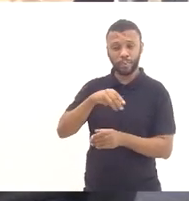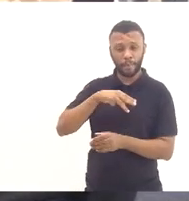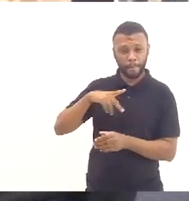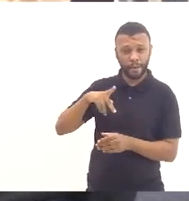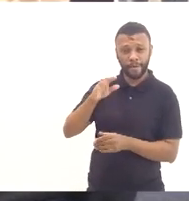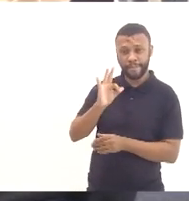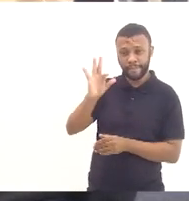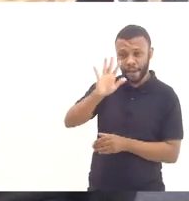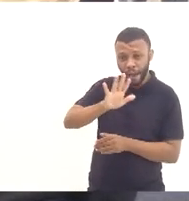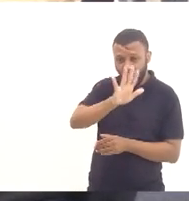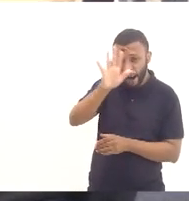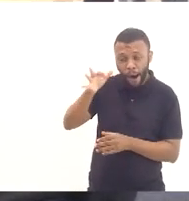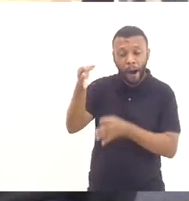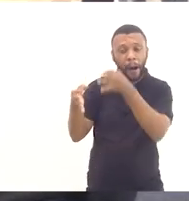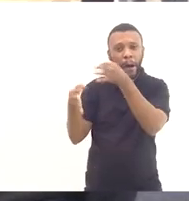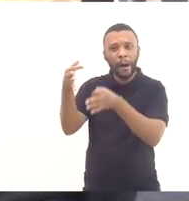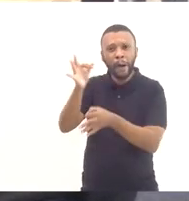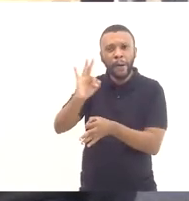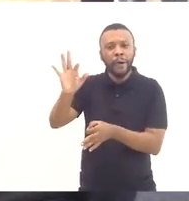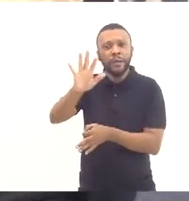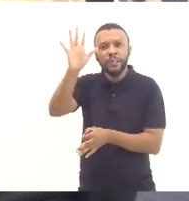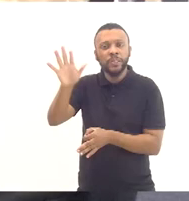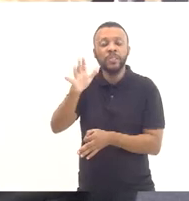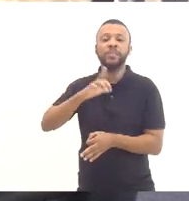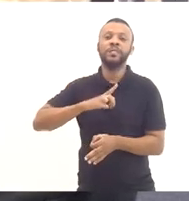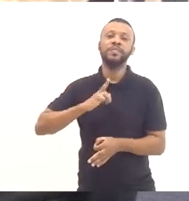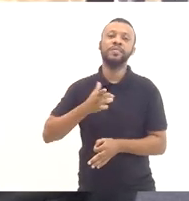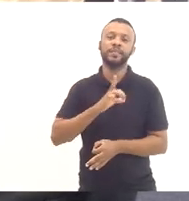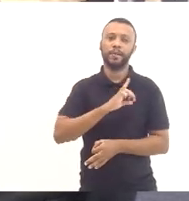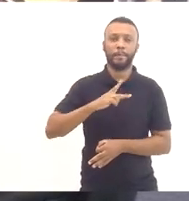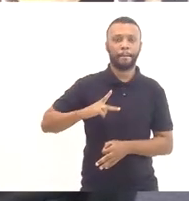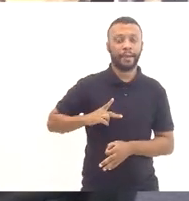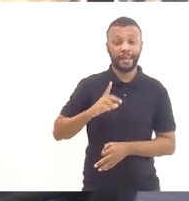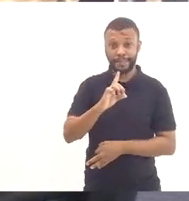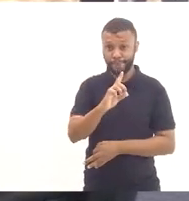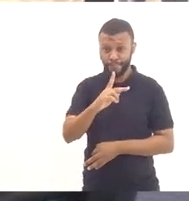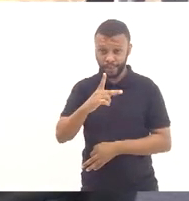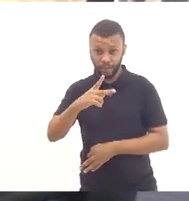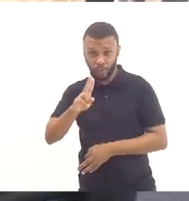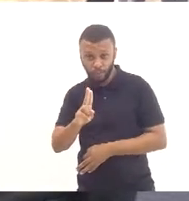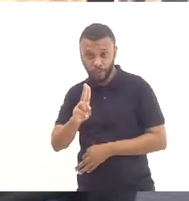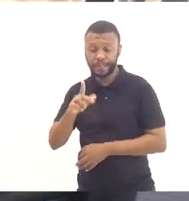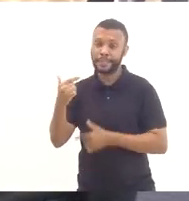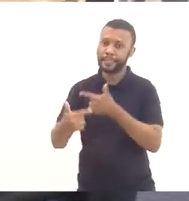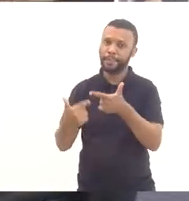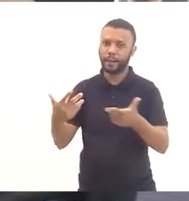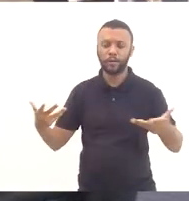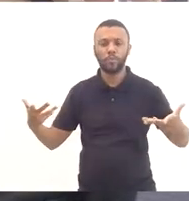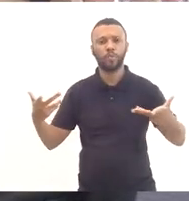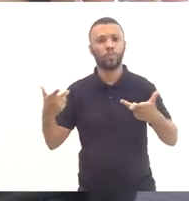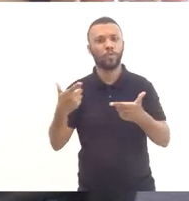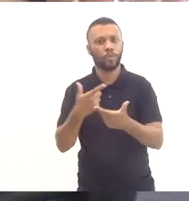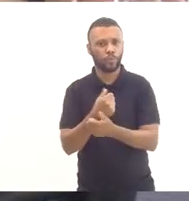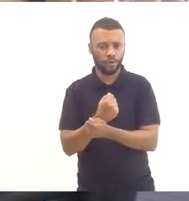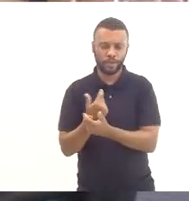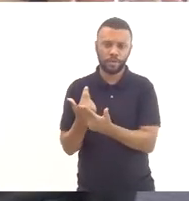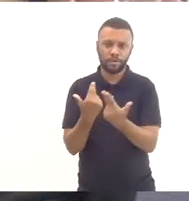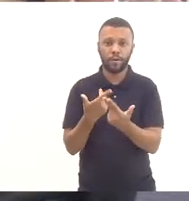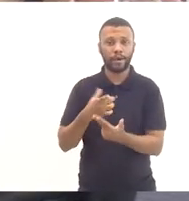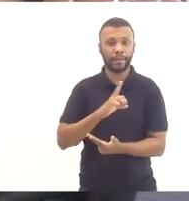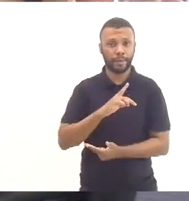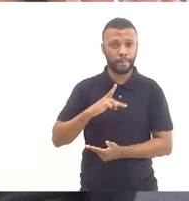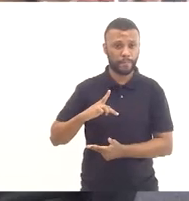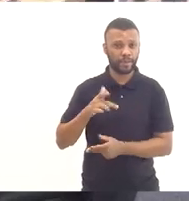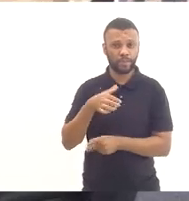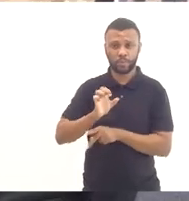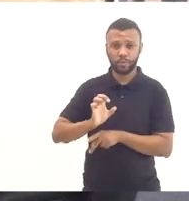junto à justiça federal tem as defensorias públicas da União que a tumba lindamente tá é assim como as defensorias